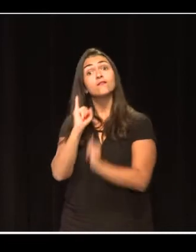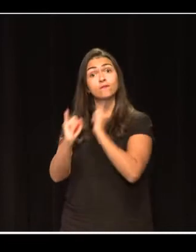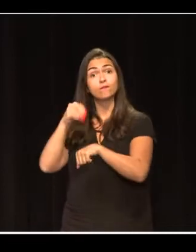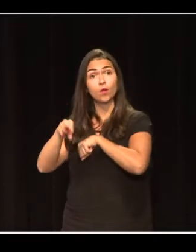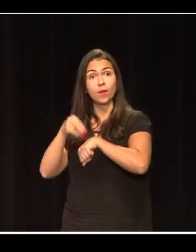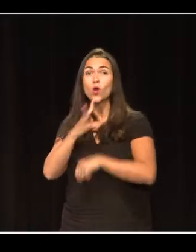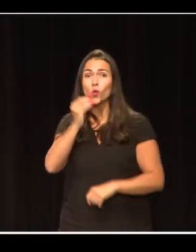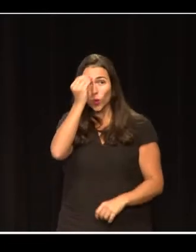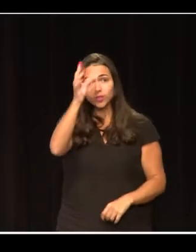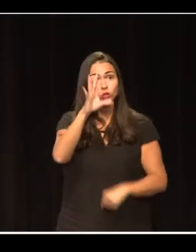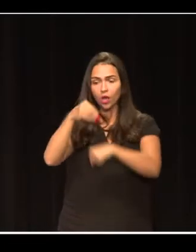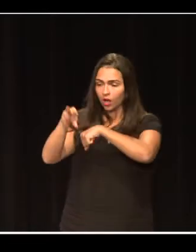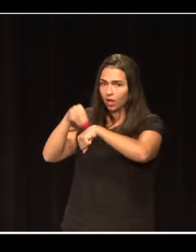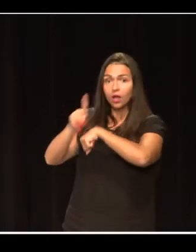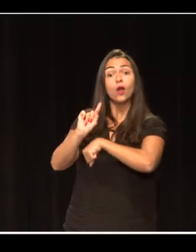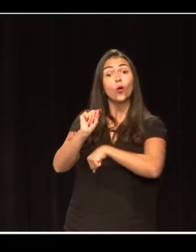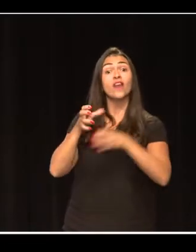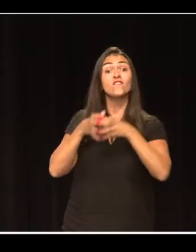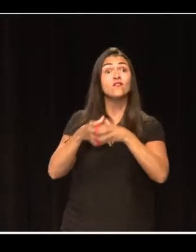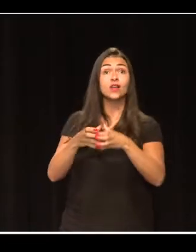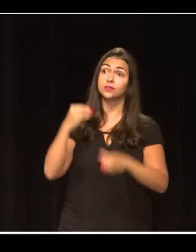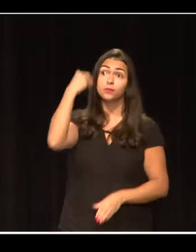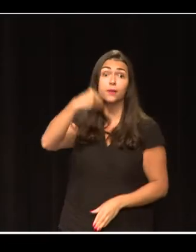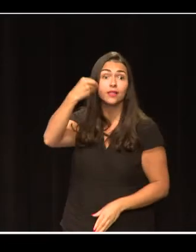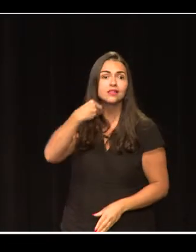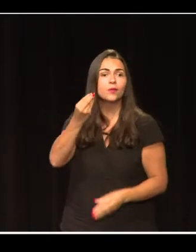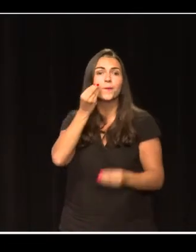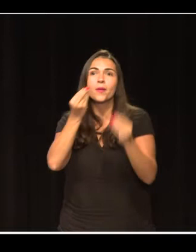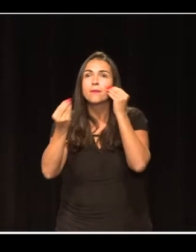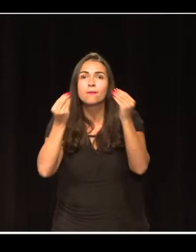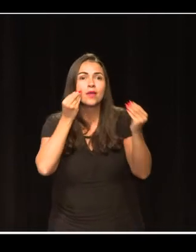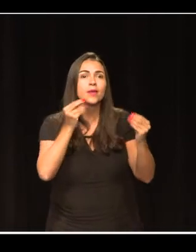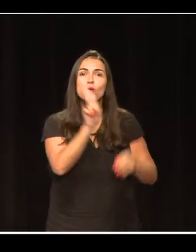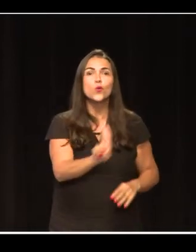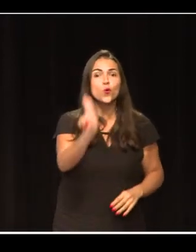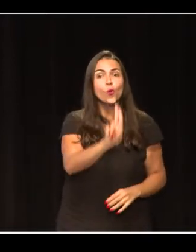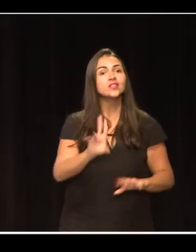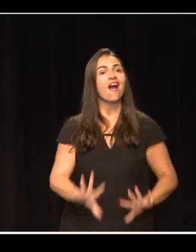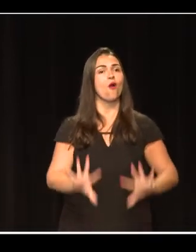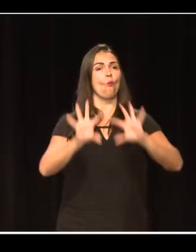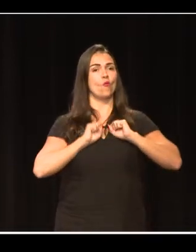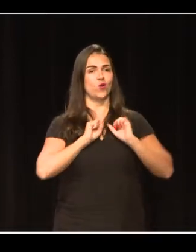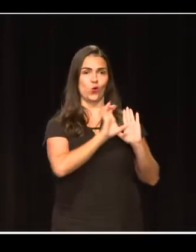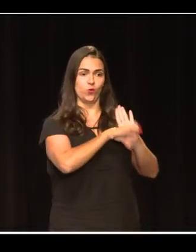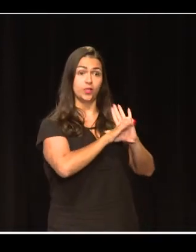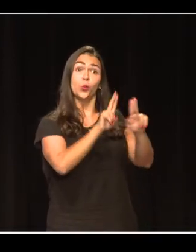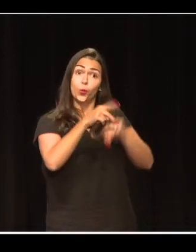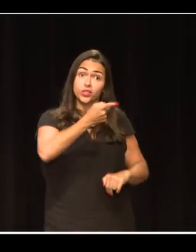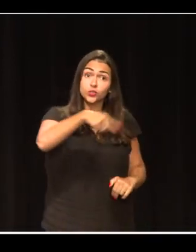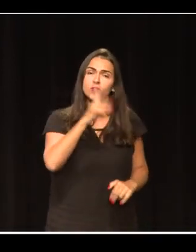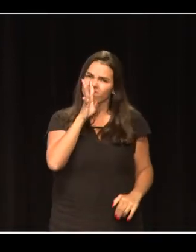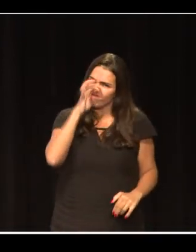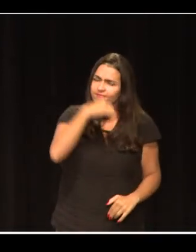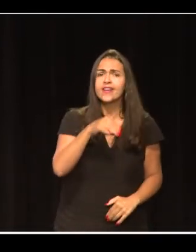não se dá pela transmissão, se dá pela vivência, pela experienciação, pelo se perguntar, pelo uso. Por isso, essa insistência em que as